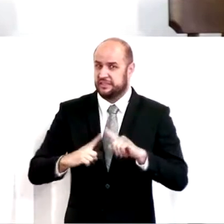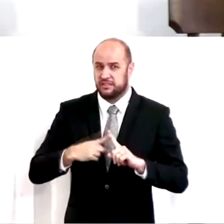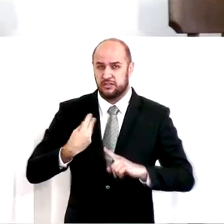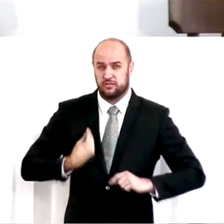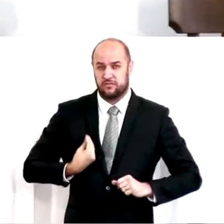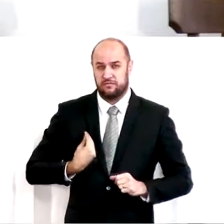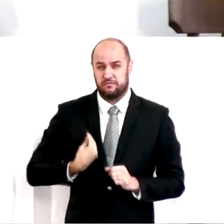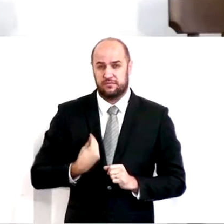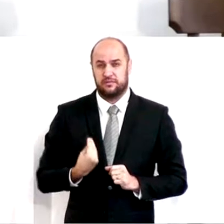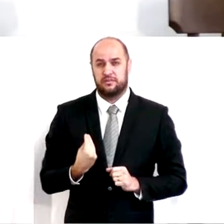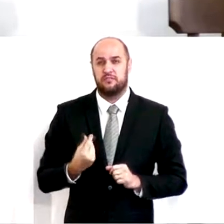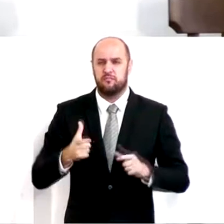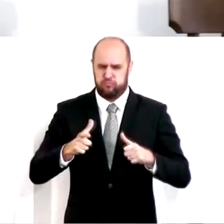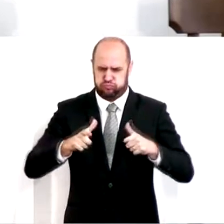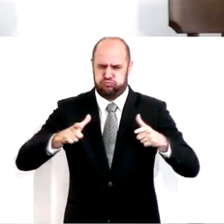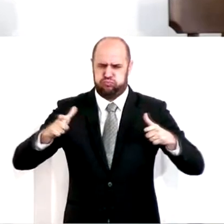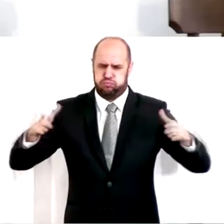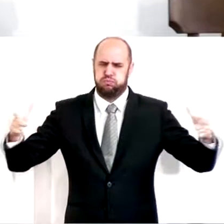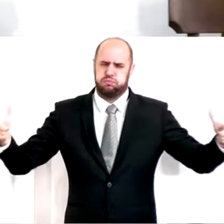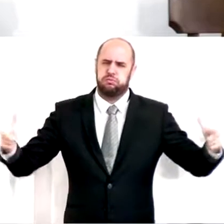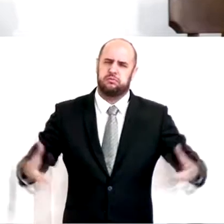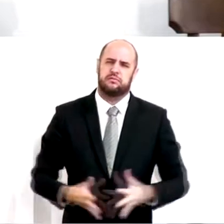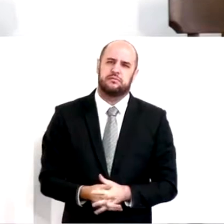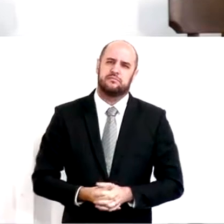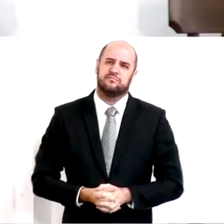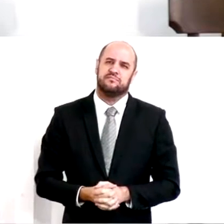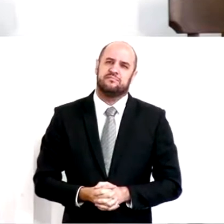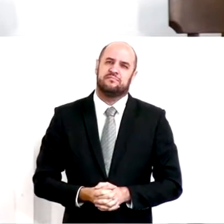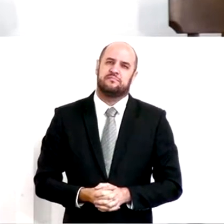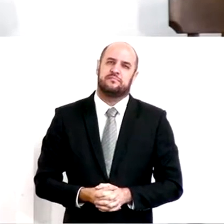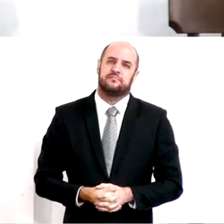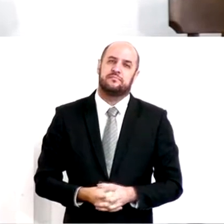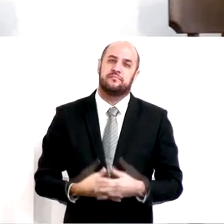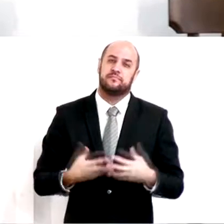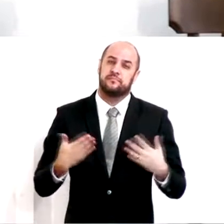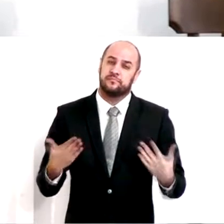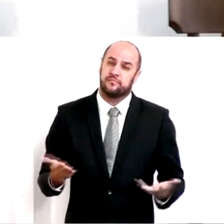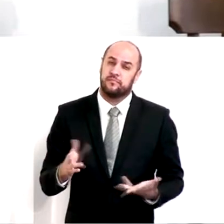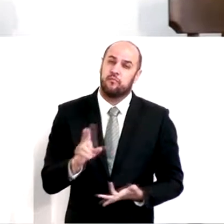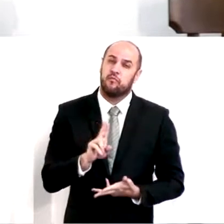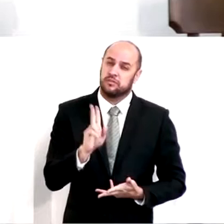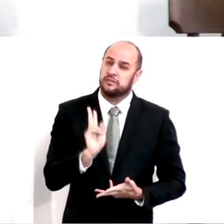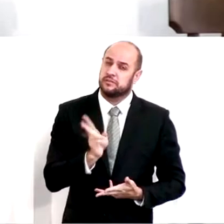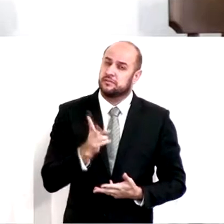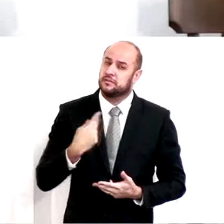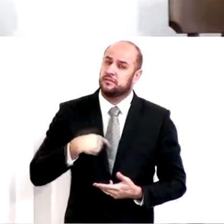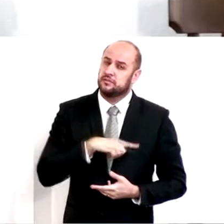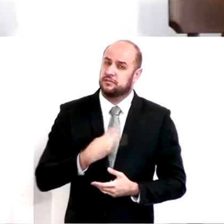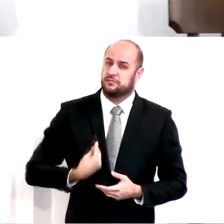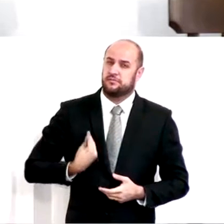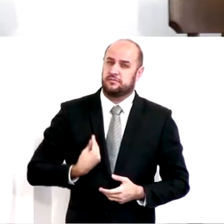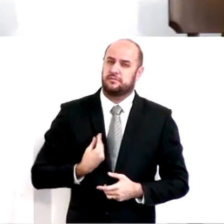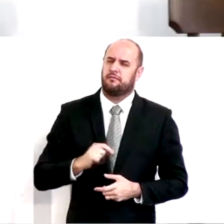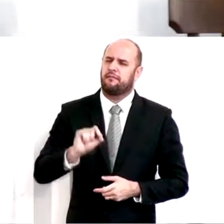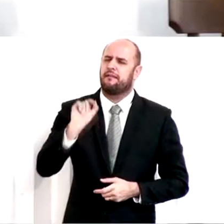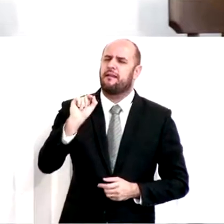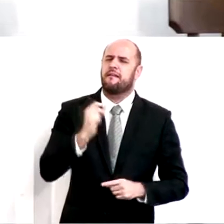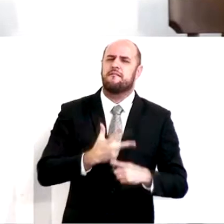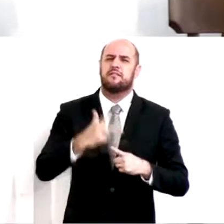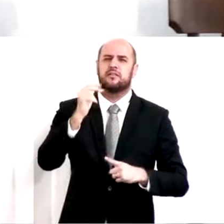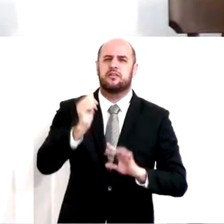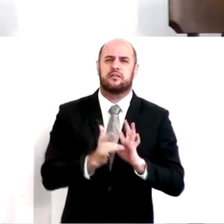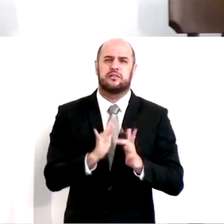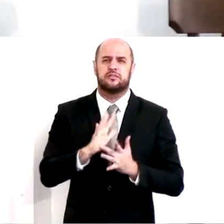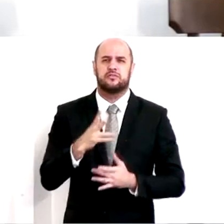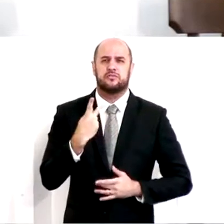um derrotado é muito grande. Então essa é uma aplicação séria para cada um de nós. O que é a vitória de